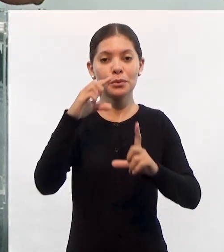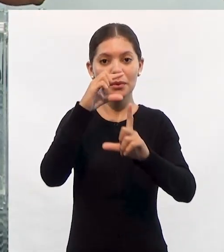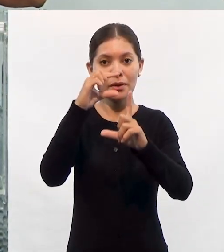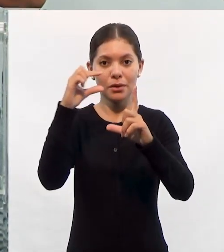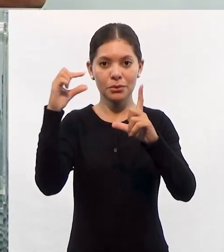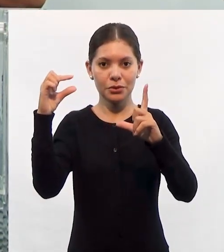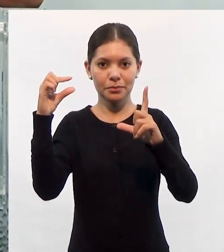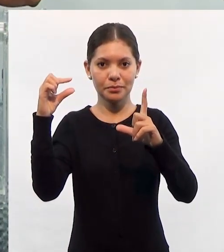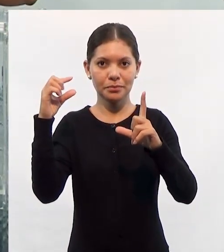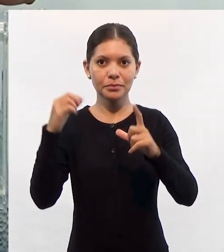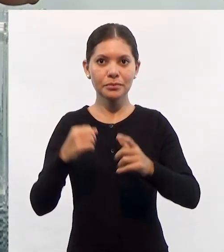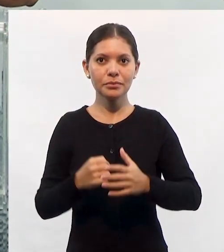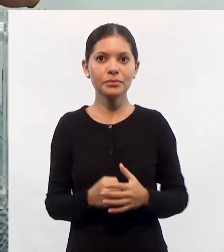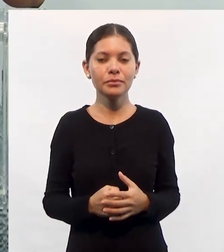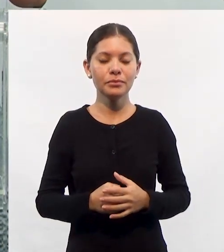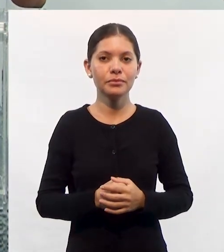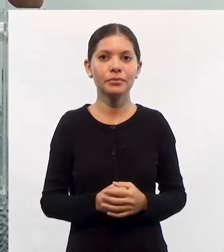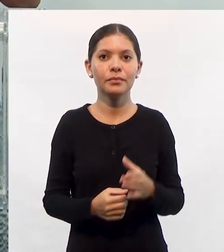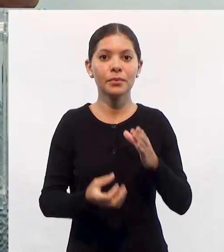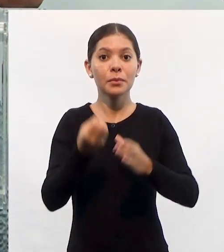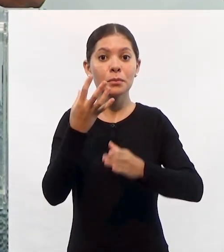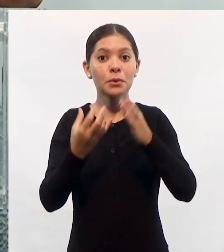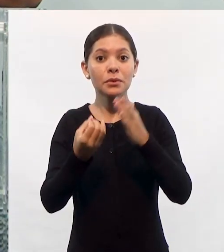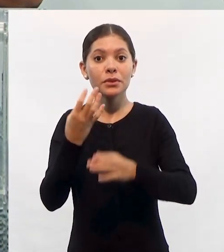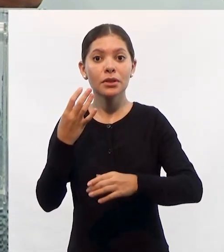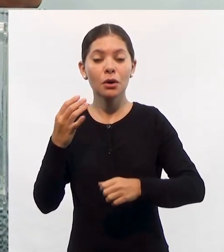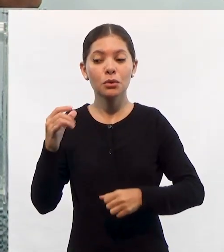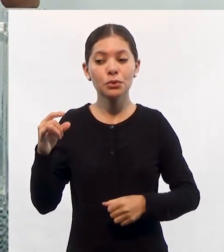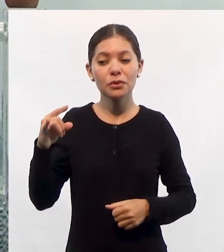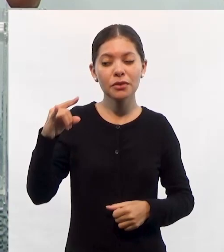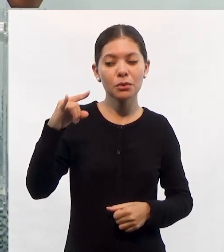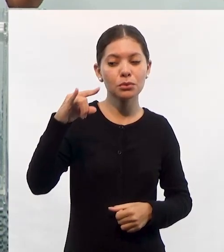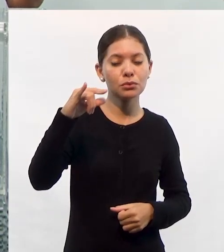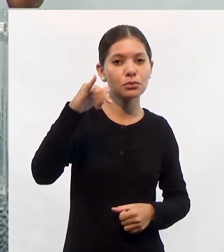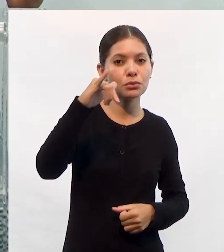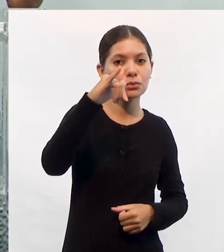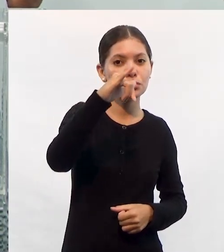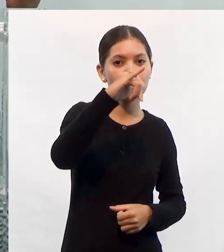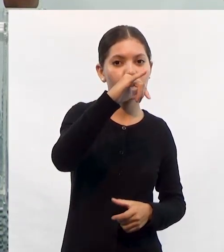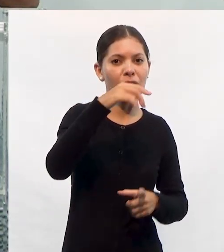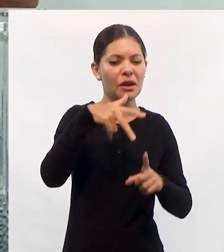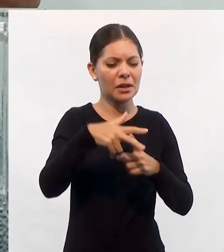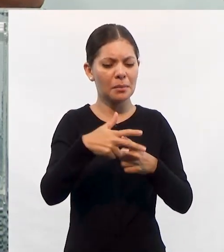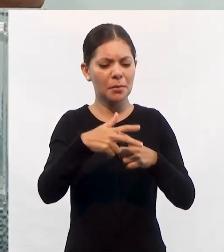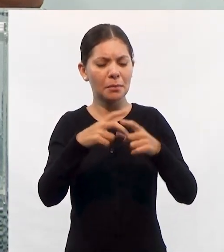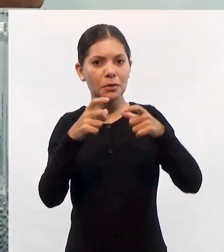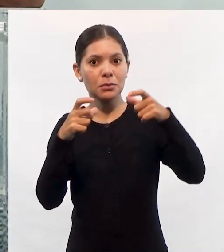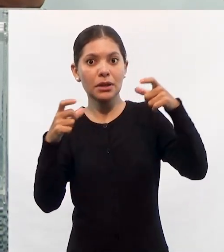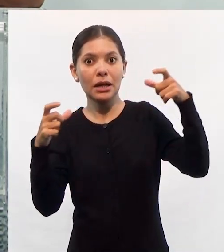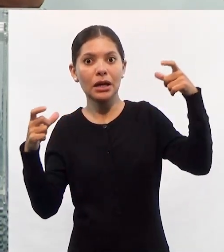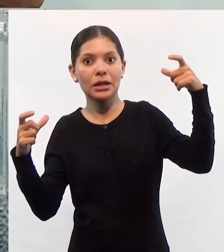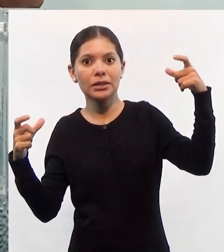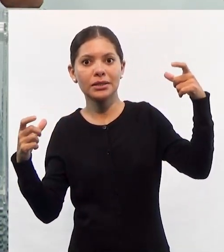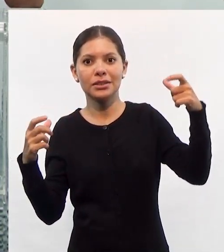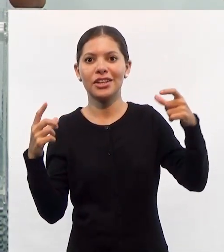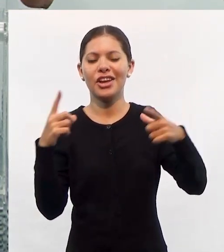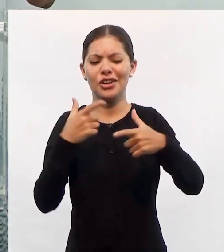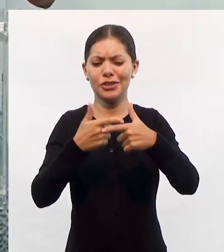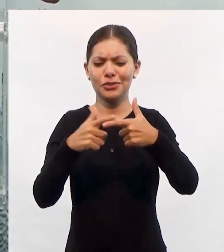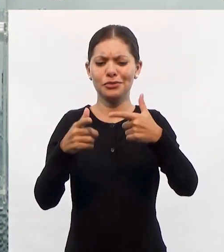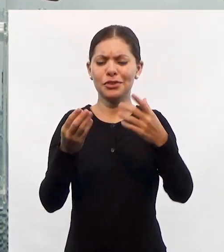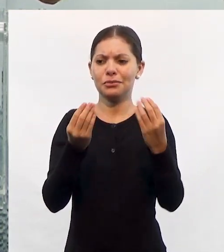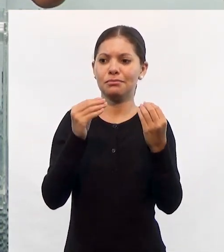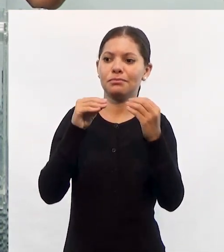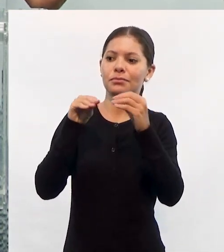de layout posicional, a produção de um avião. Um avião é um equipamento grande, difícil de mover. Então,